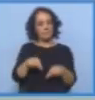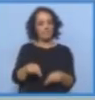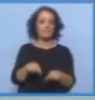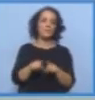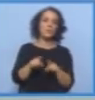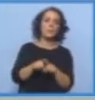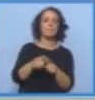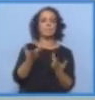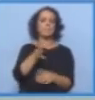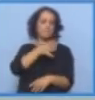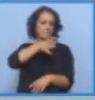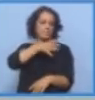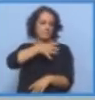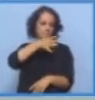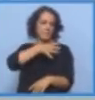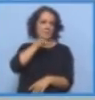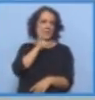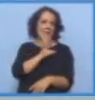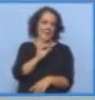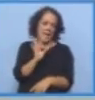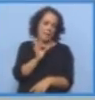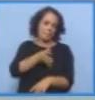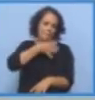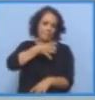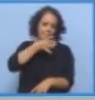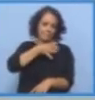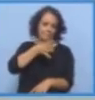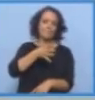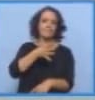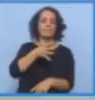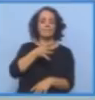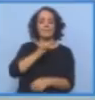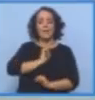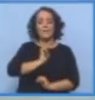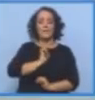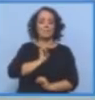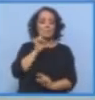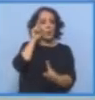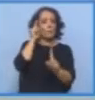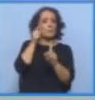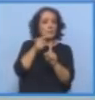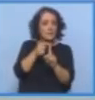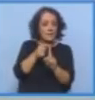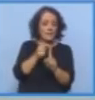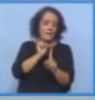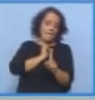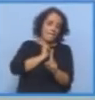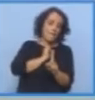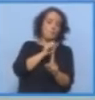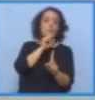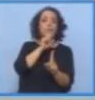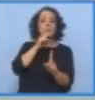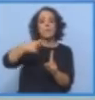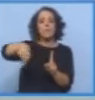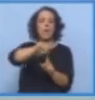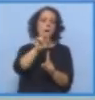tentar transmitir alguma coisa que no meu humilde objetivo poderá ser útil aos que